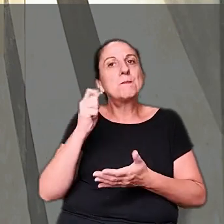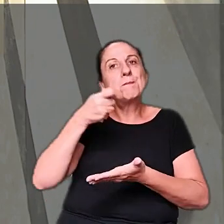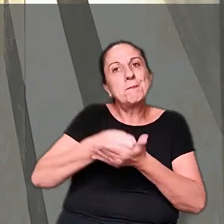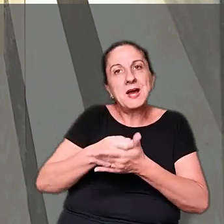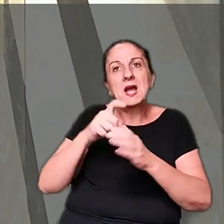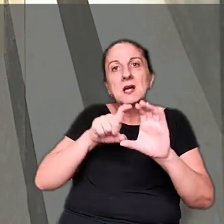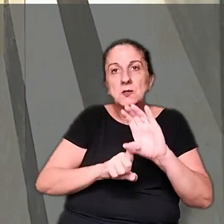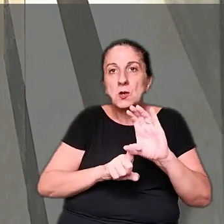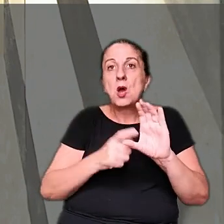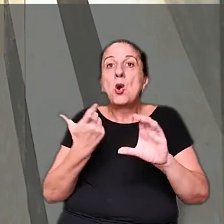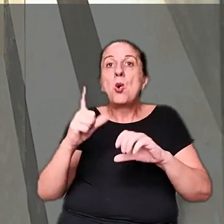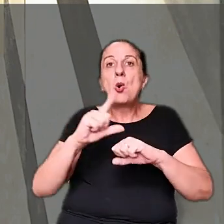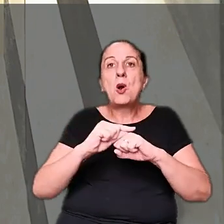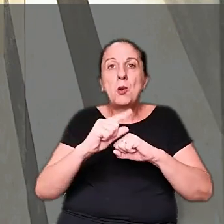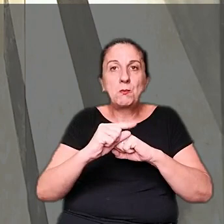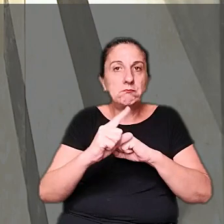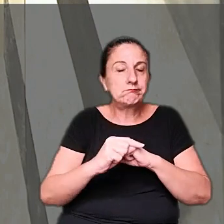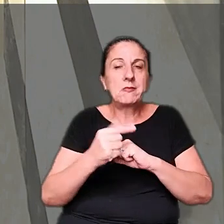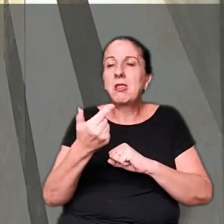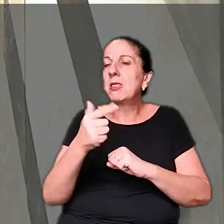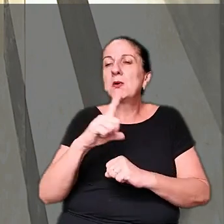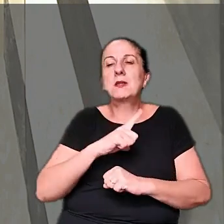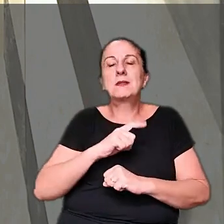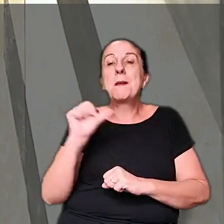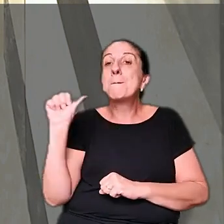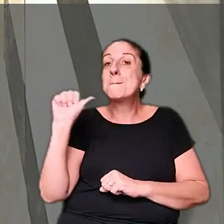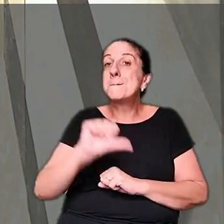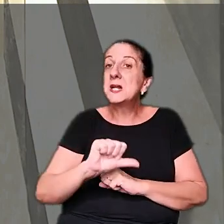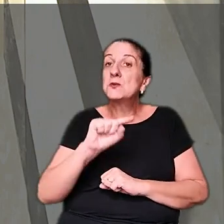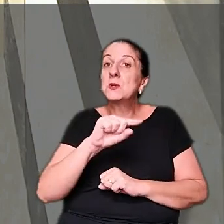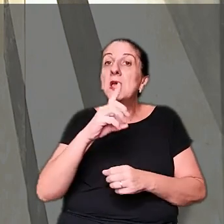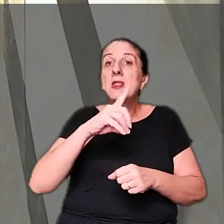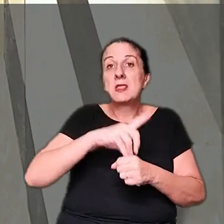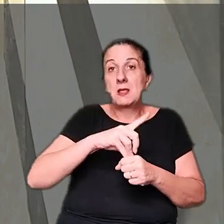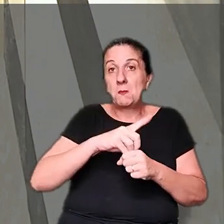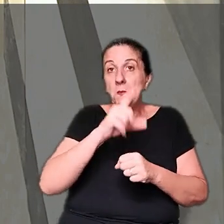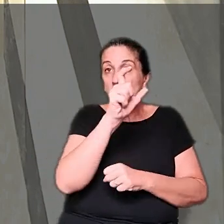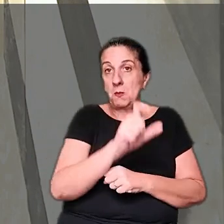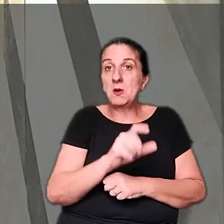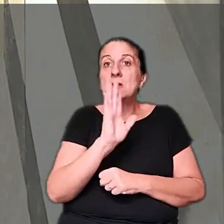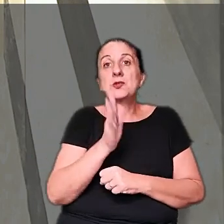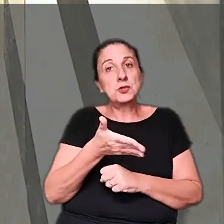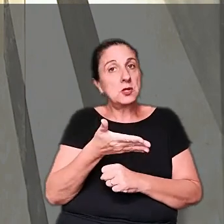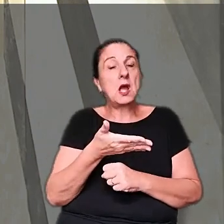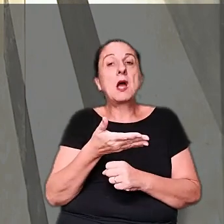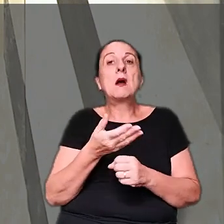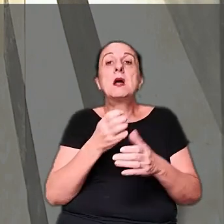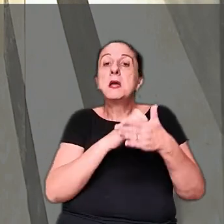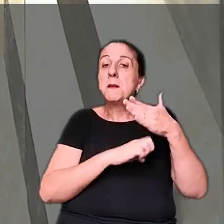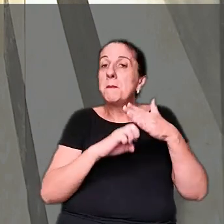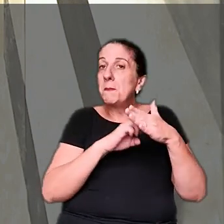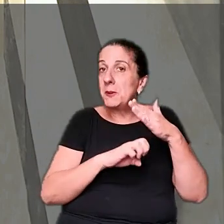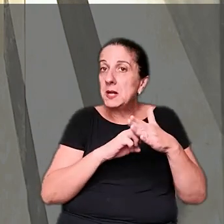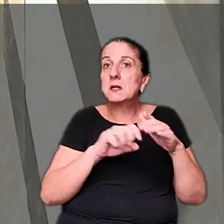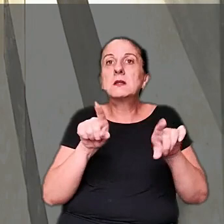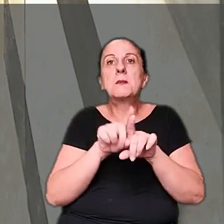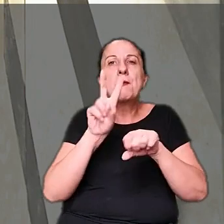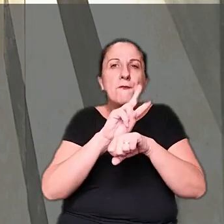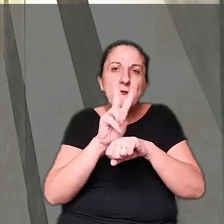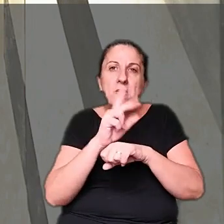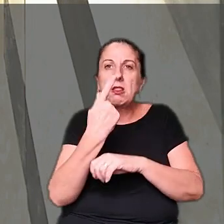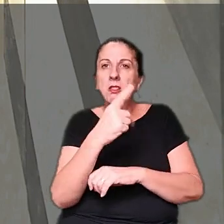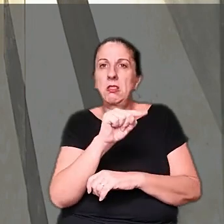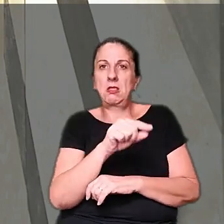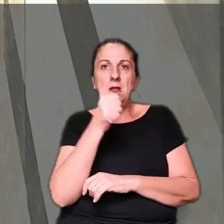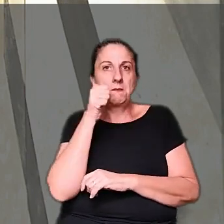impedir a quitação da dívida. Outro argumento foi de que não haveria prejuízo à depositária, porque os bens já estavam na empresa e